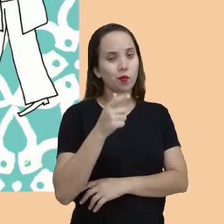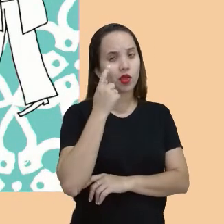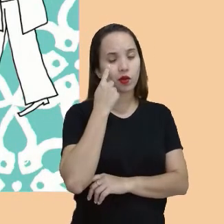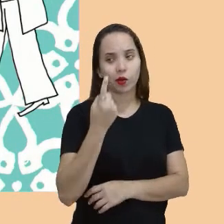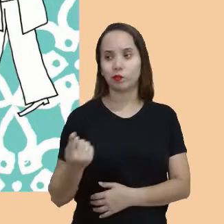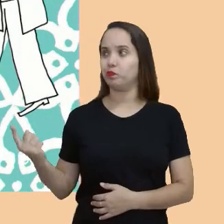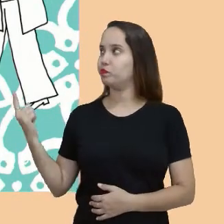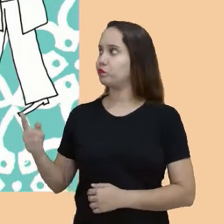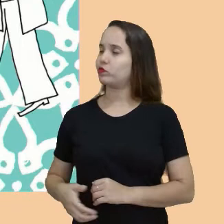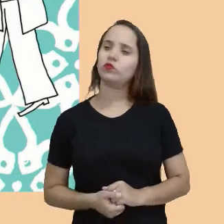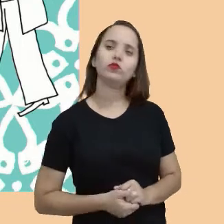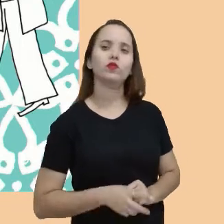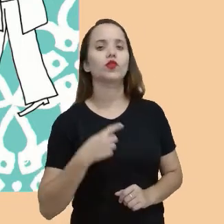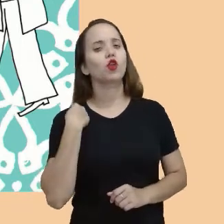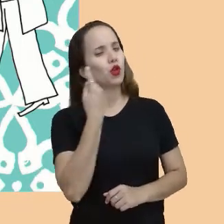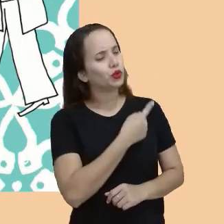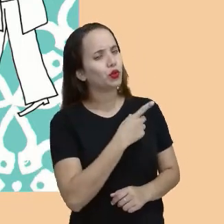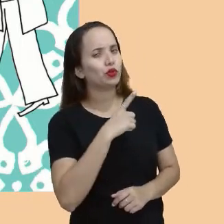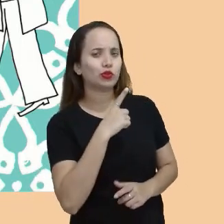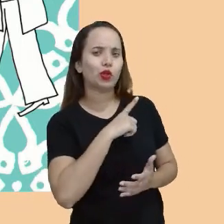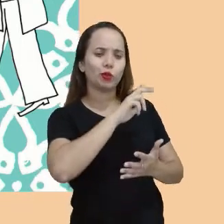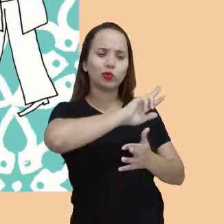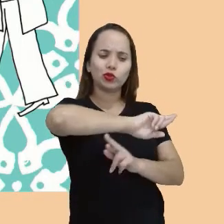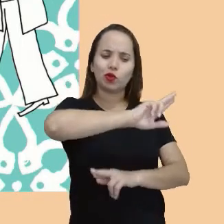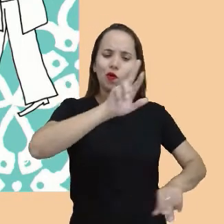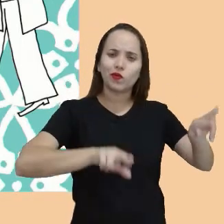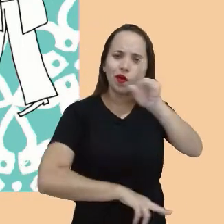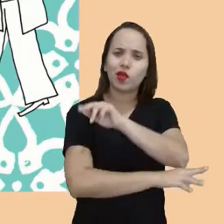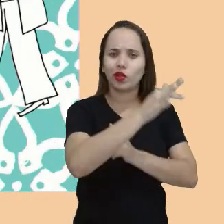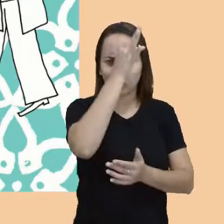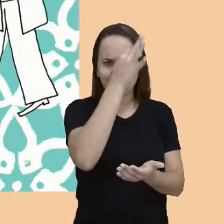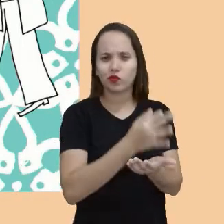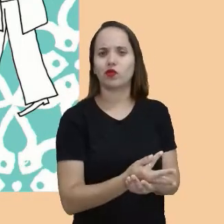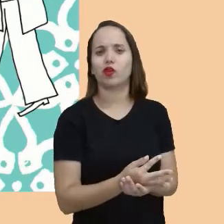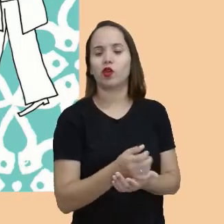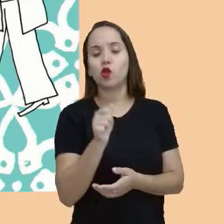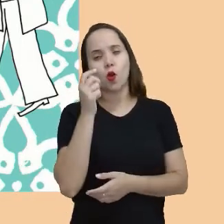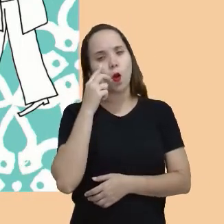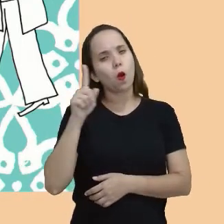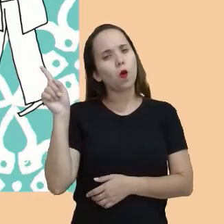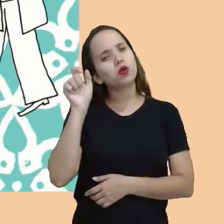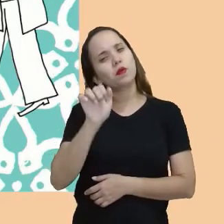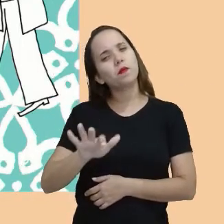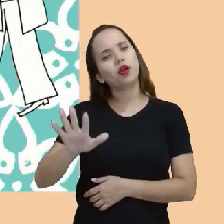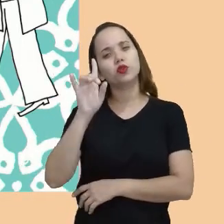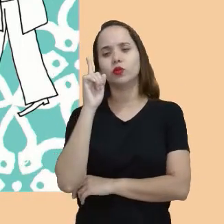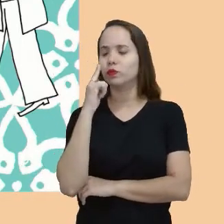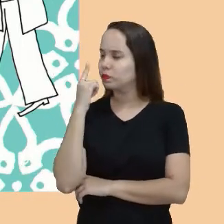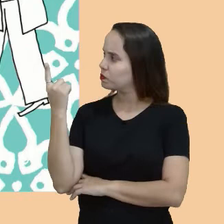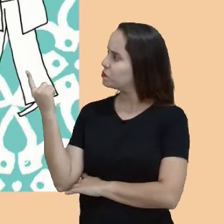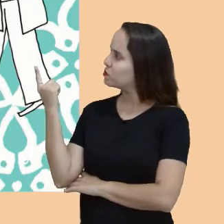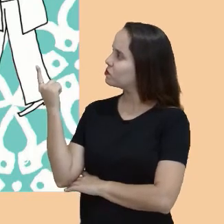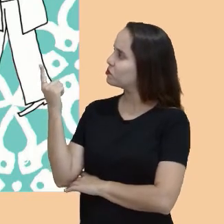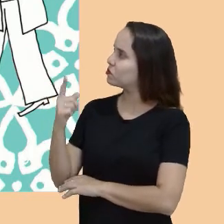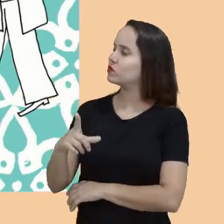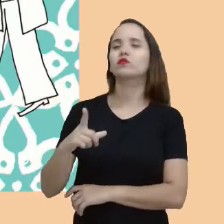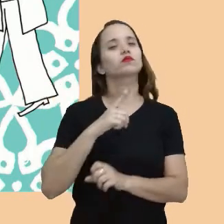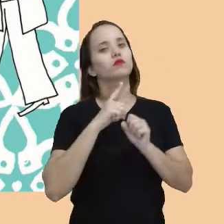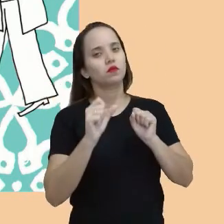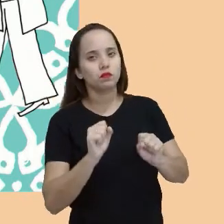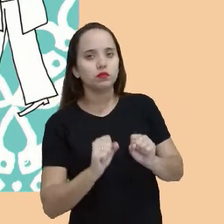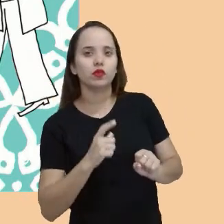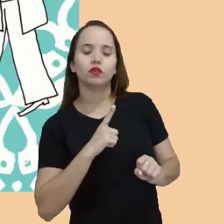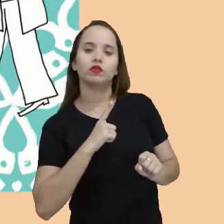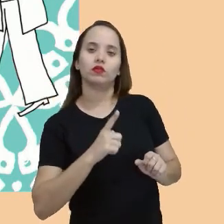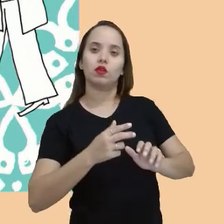somos diferentes credos, ou seja, vejam essa imagem aí. Então, a gente pode ter diferentes manifestações